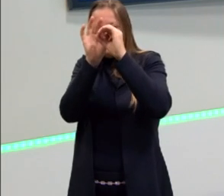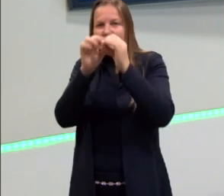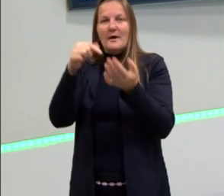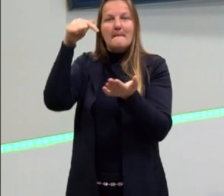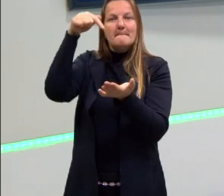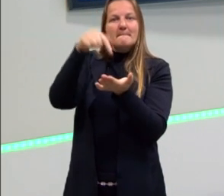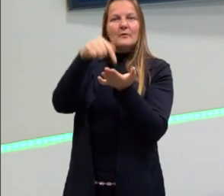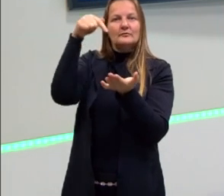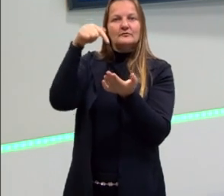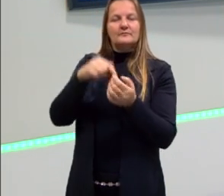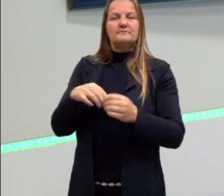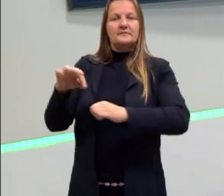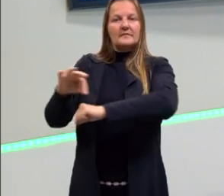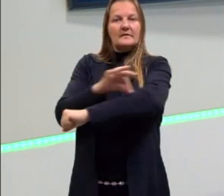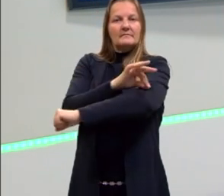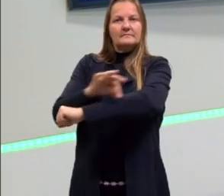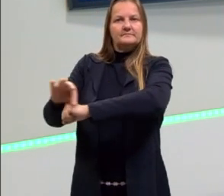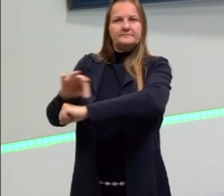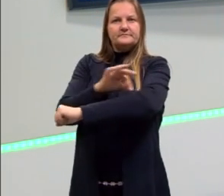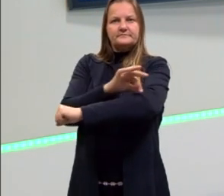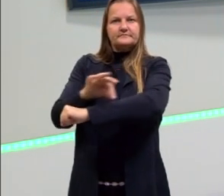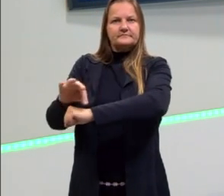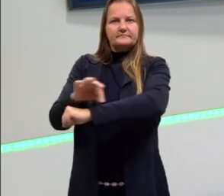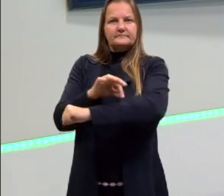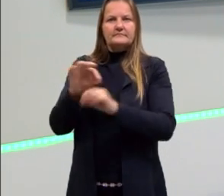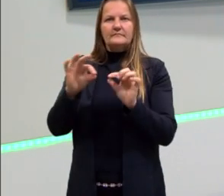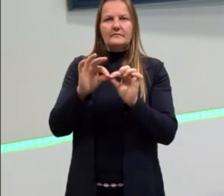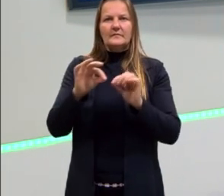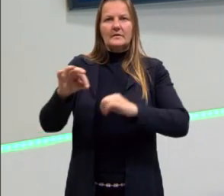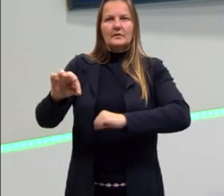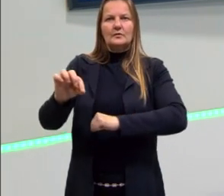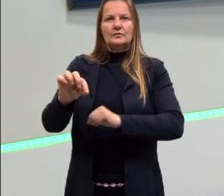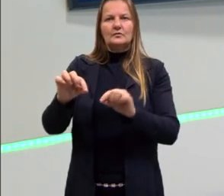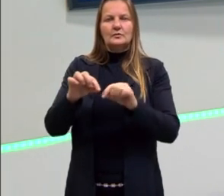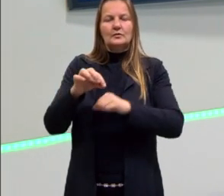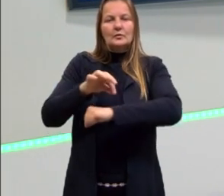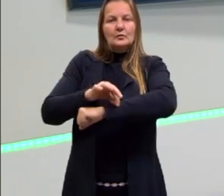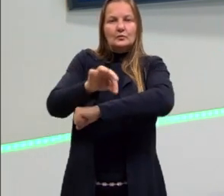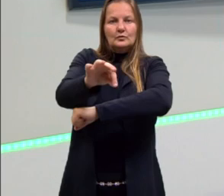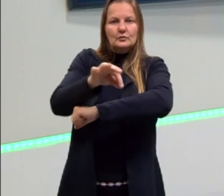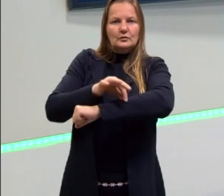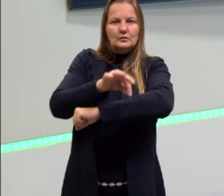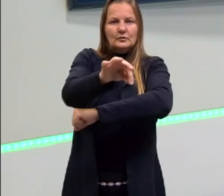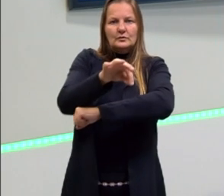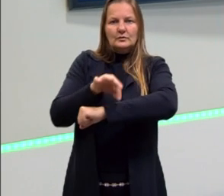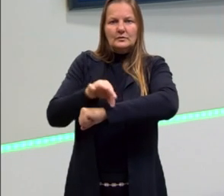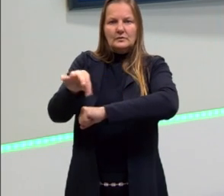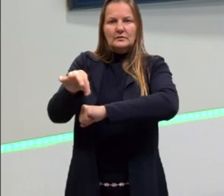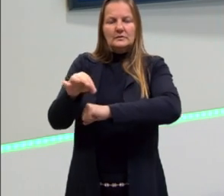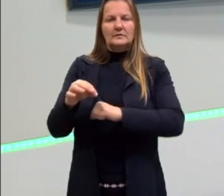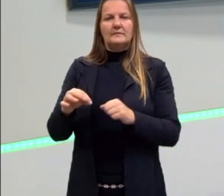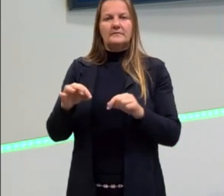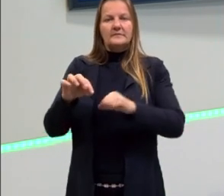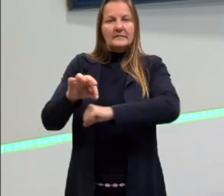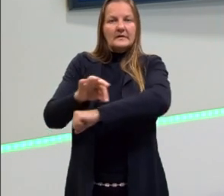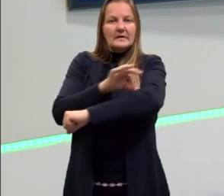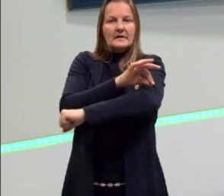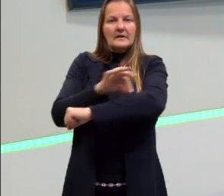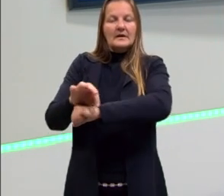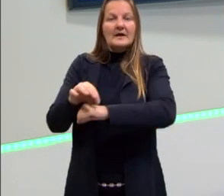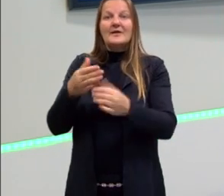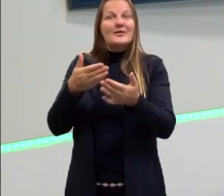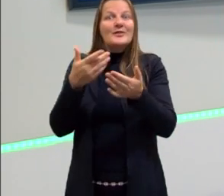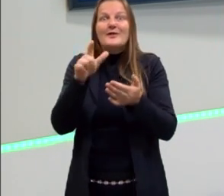um ponto a reta nós podemos pensar como um segmento porém a reta é uma figura